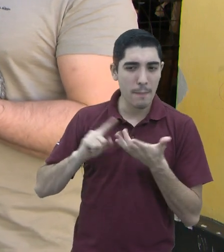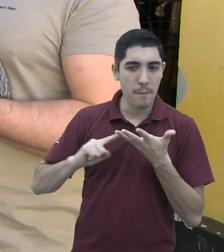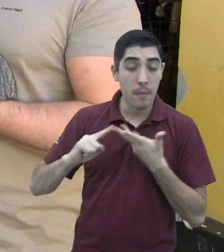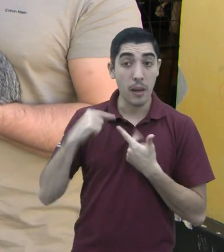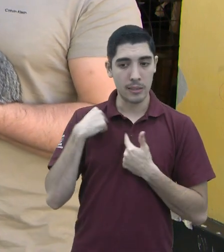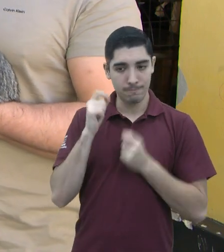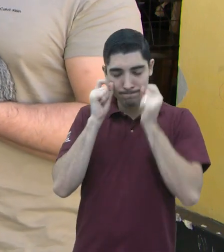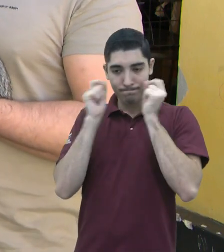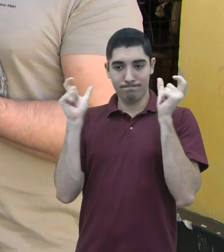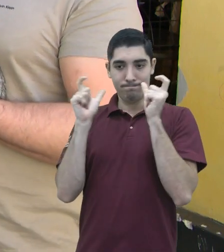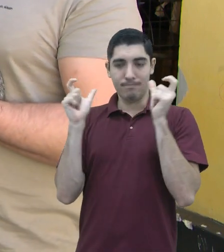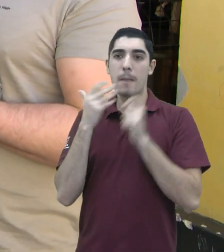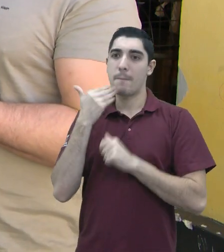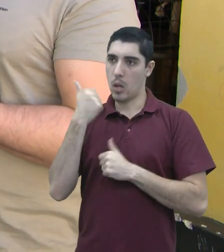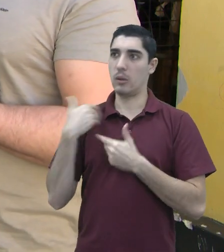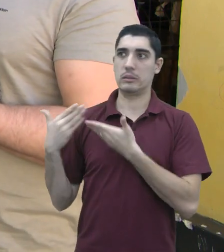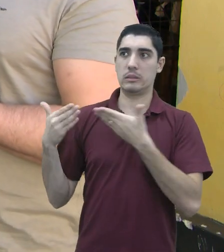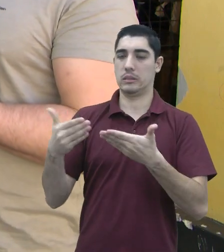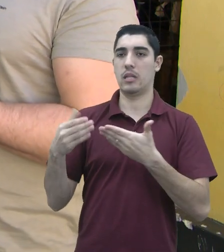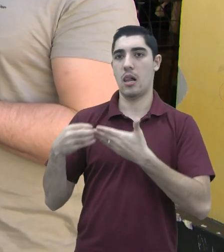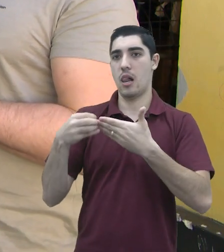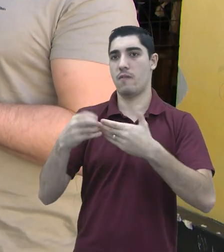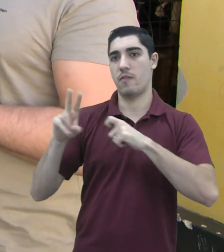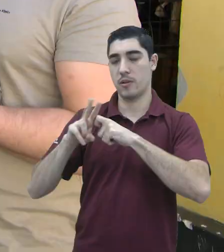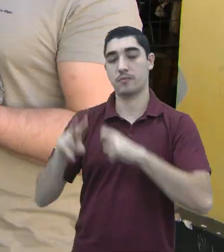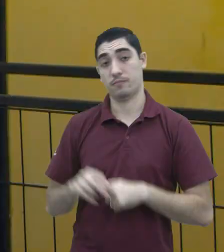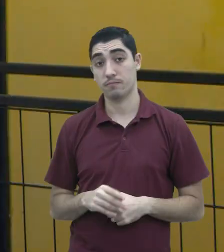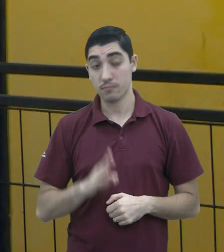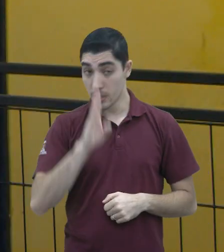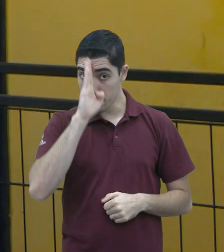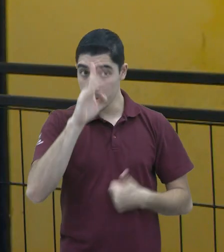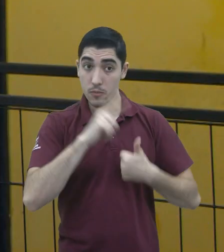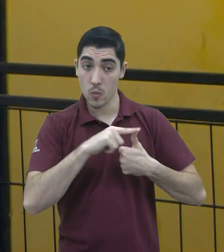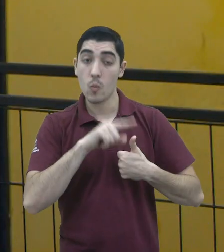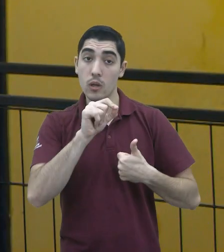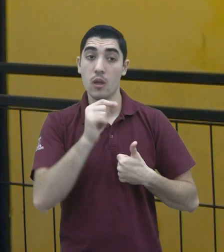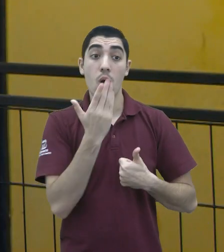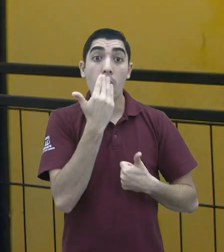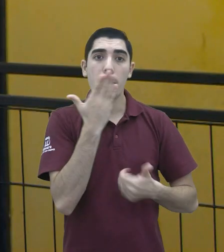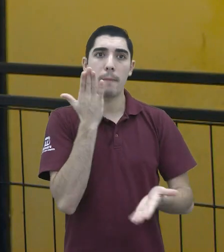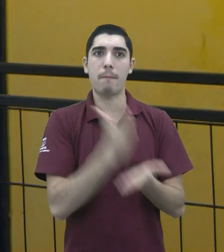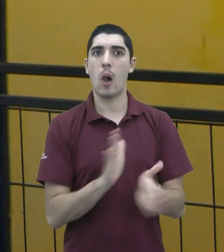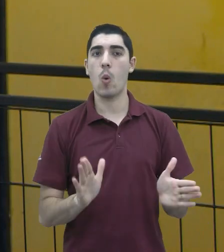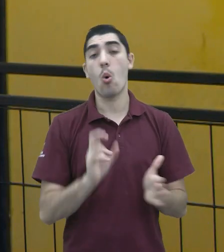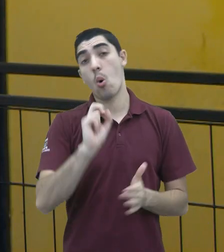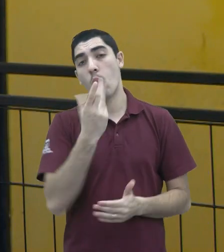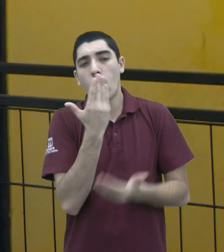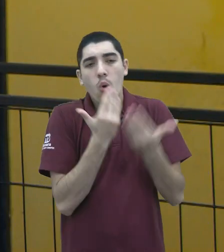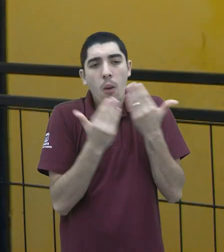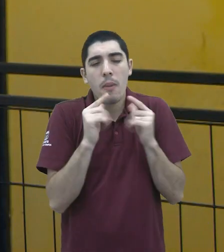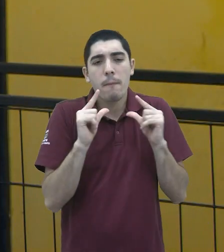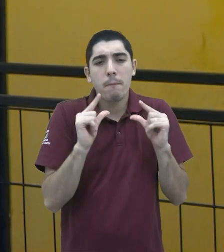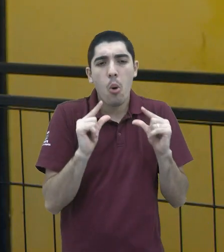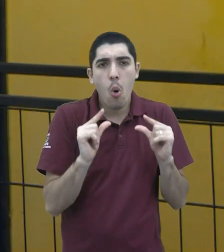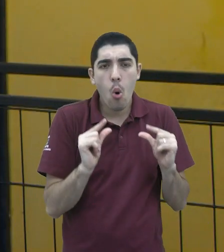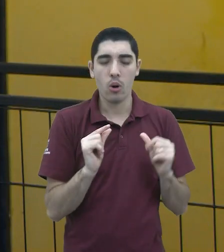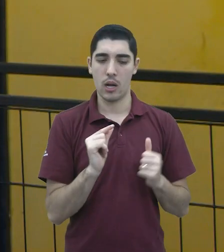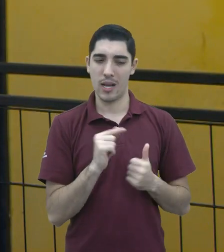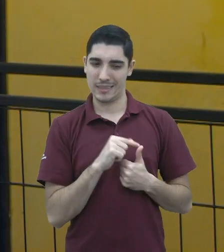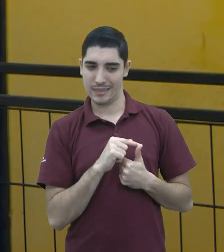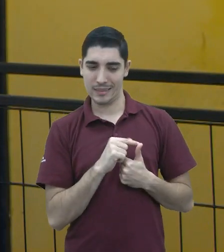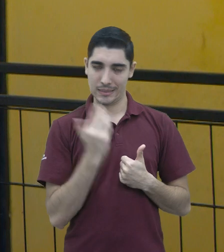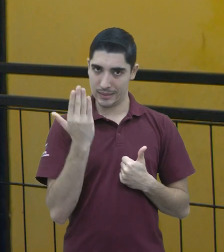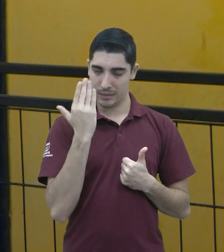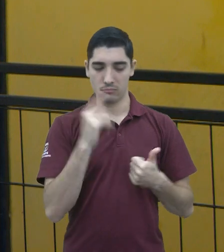para a gente ficar em alerta? Opa, tá na hora de correr pro veterinário. Principalmente parar de comer ou diminuir a quantidade que